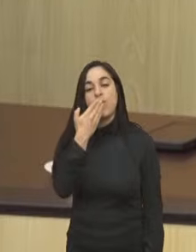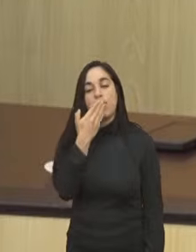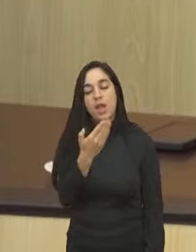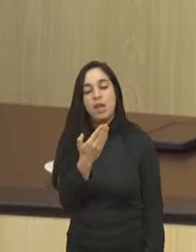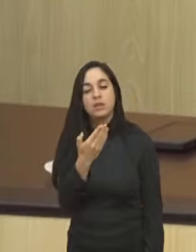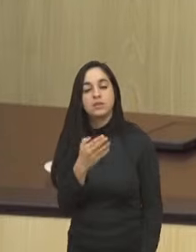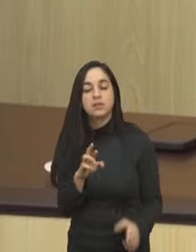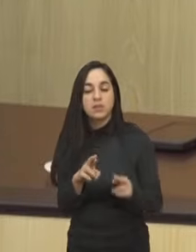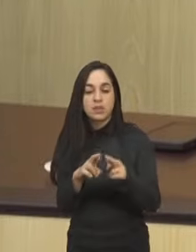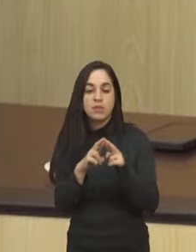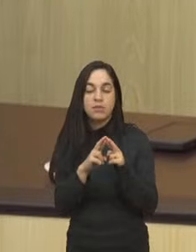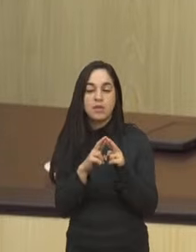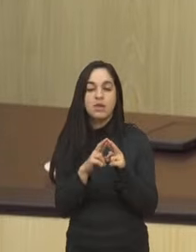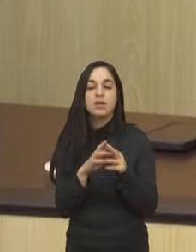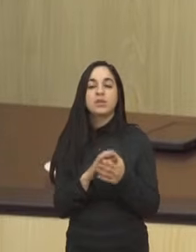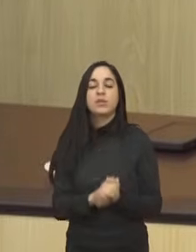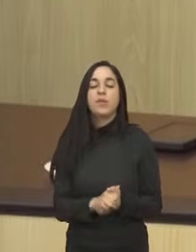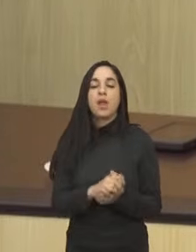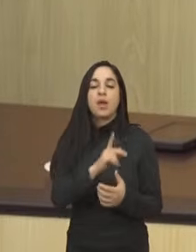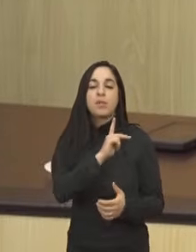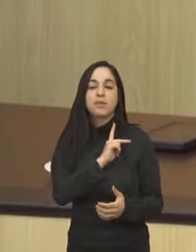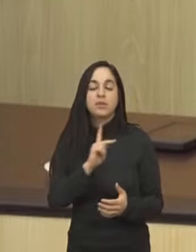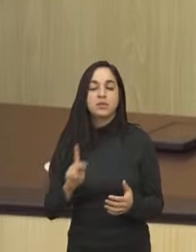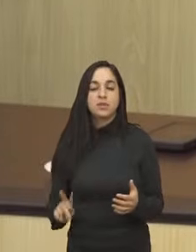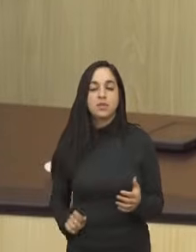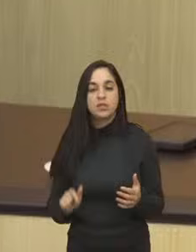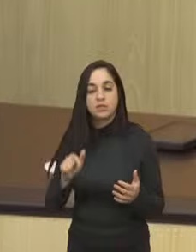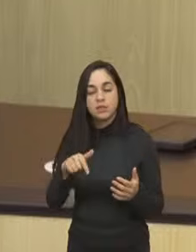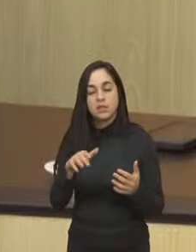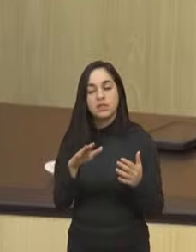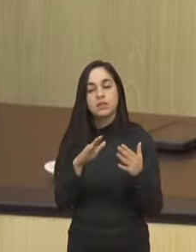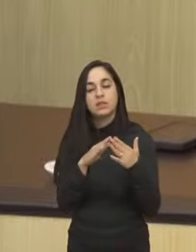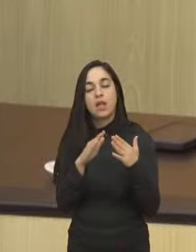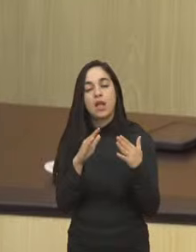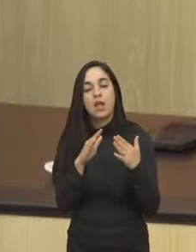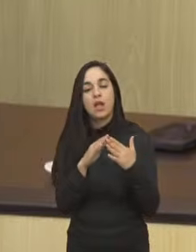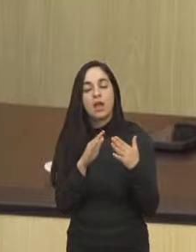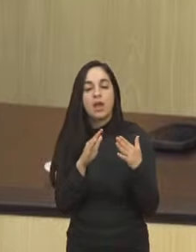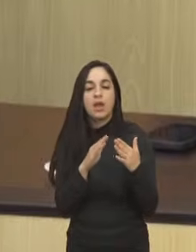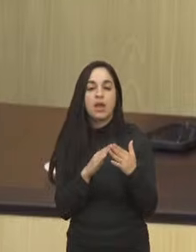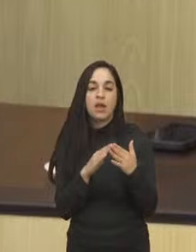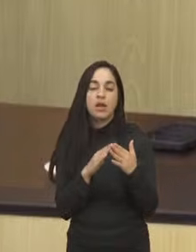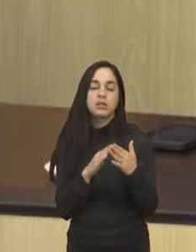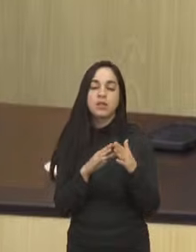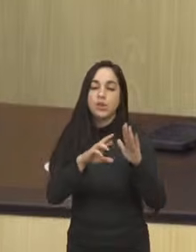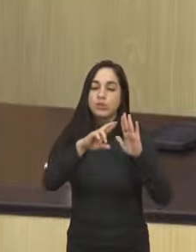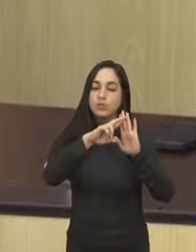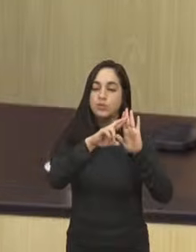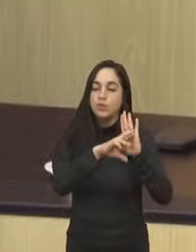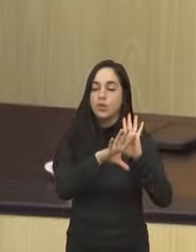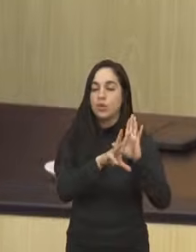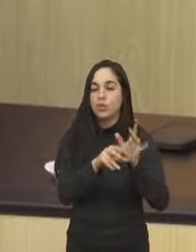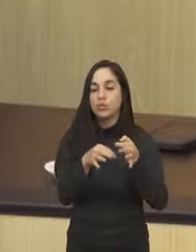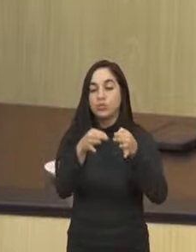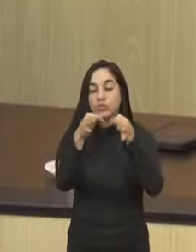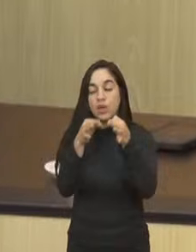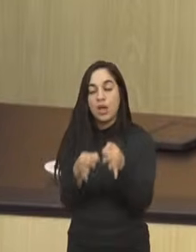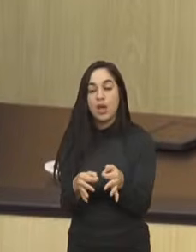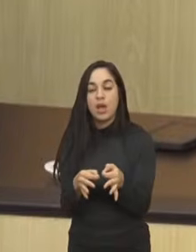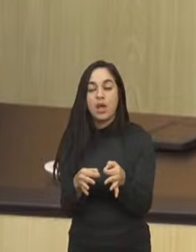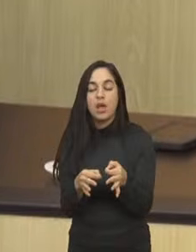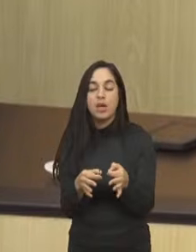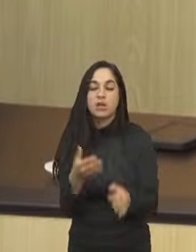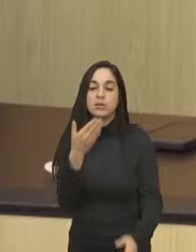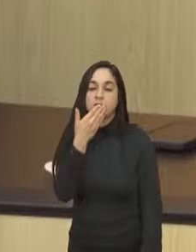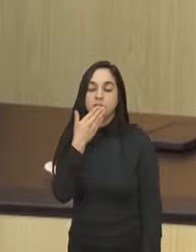desta casa, ouvido e aprovado pelo egrégio plenário, cumpridas as formalidades regimentais, seja encaminhado ao